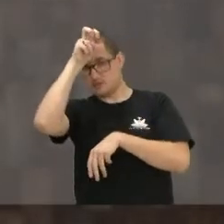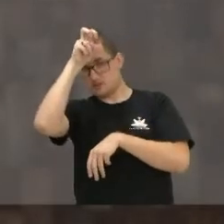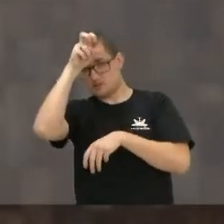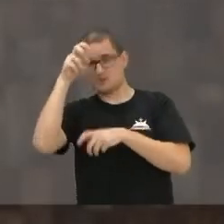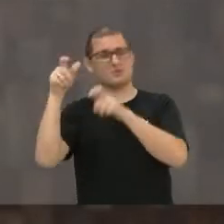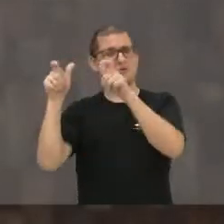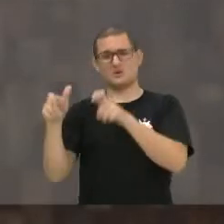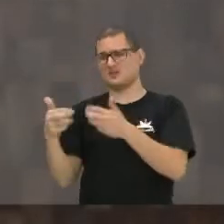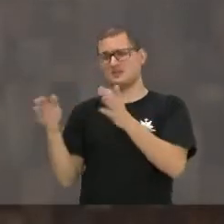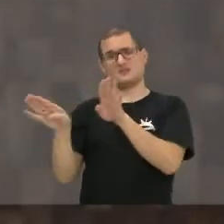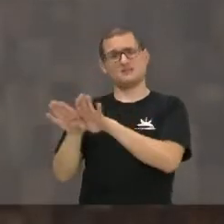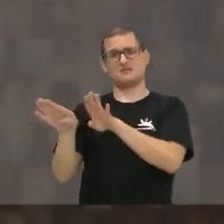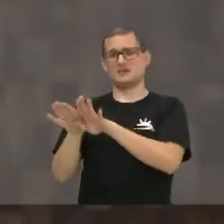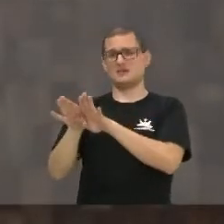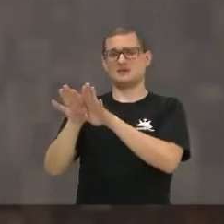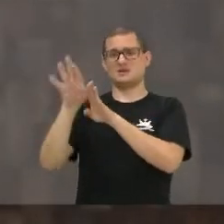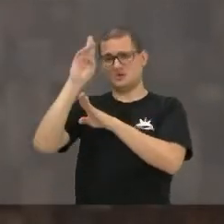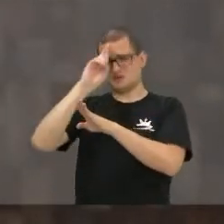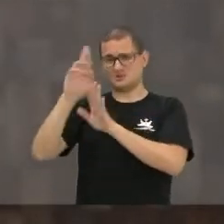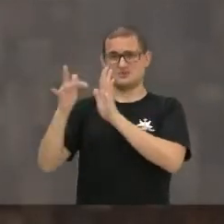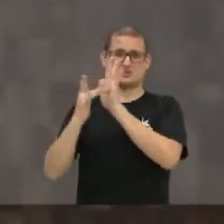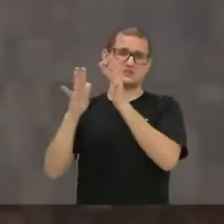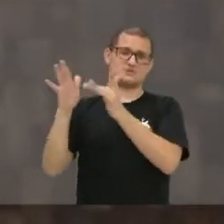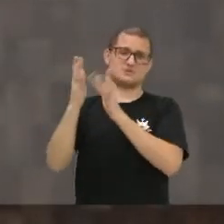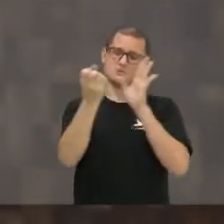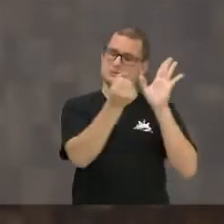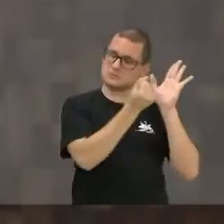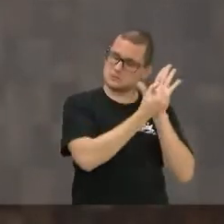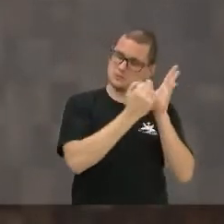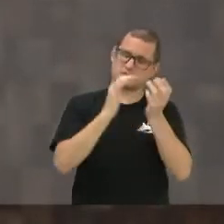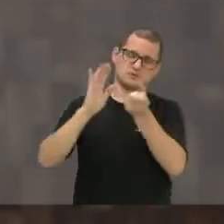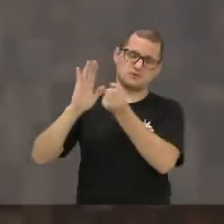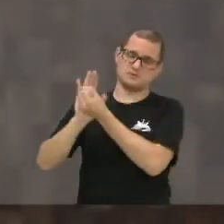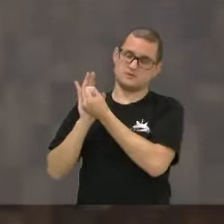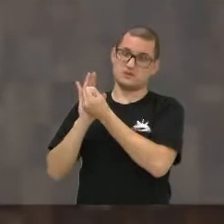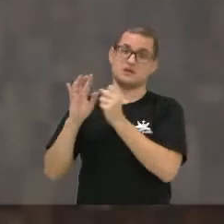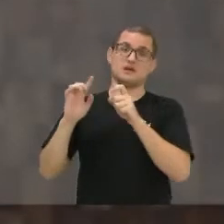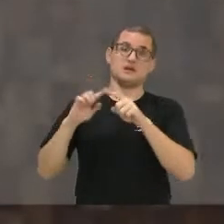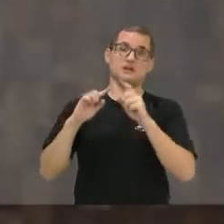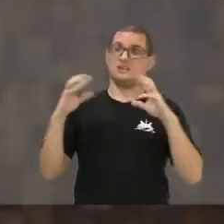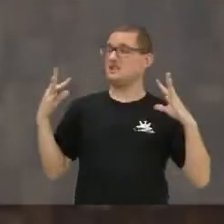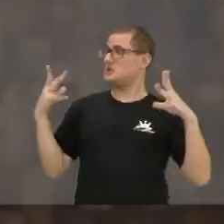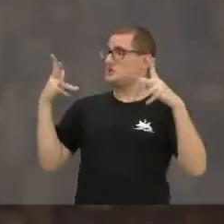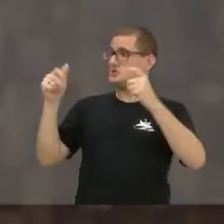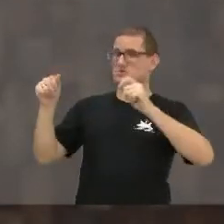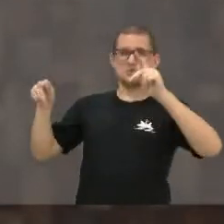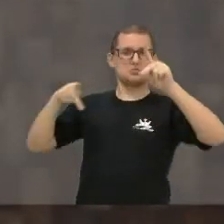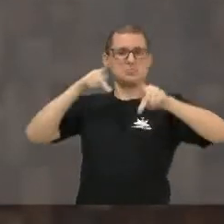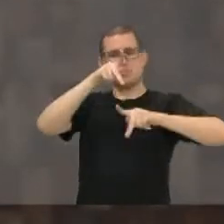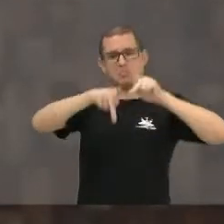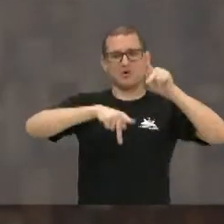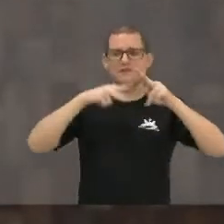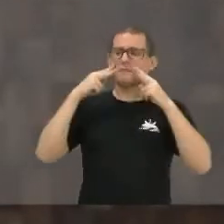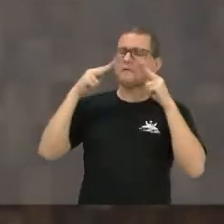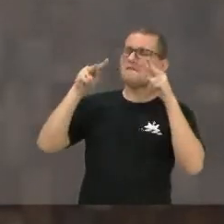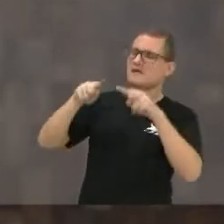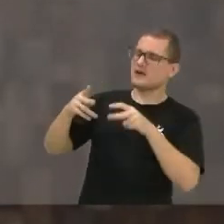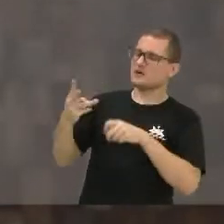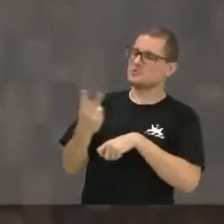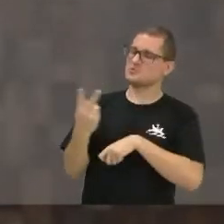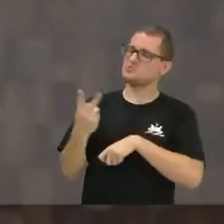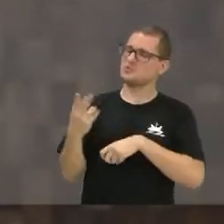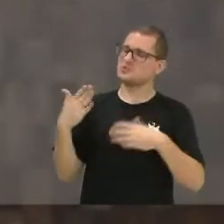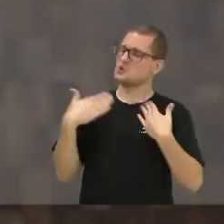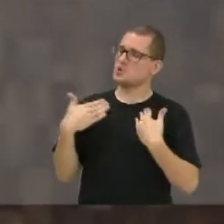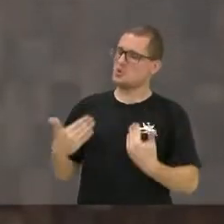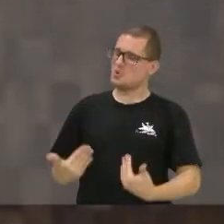crucificado o e homens de todos os povos raças línguas e nações vem seus cadáveres durante três dias e